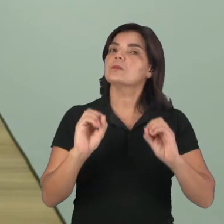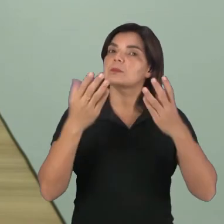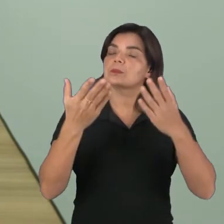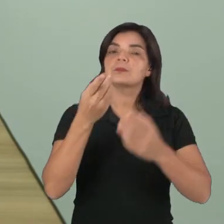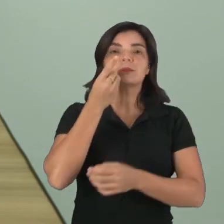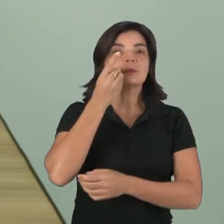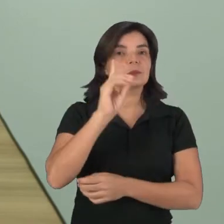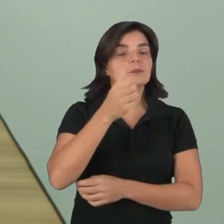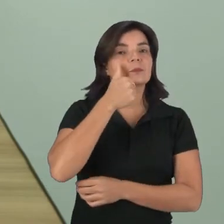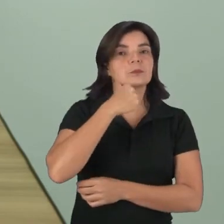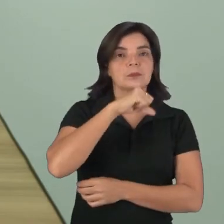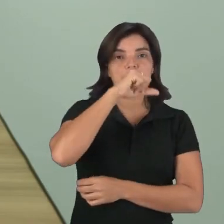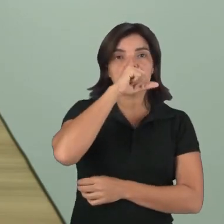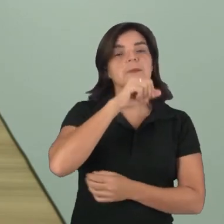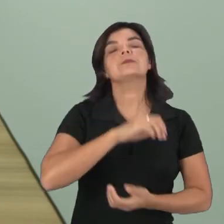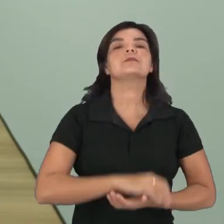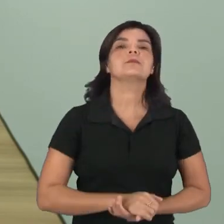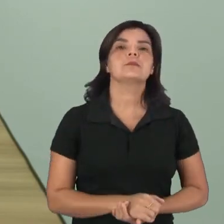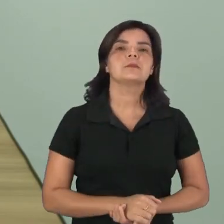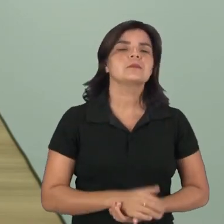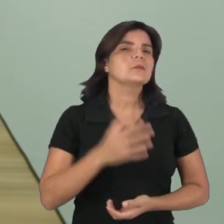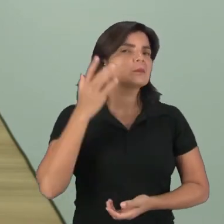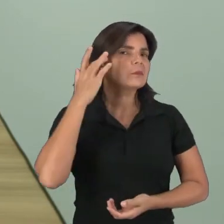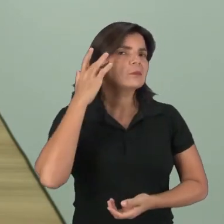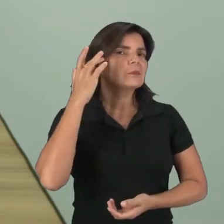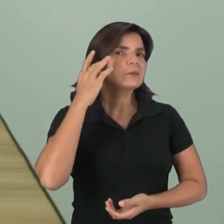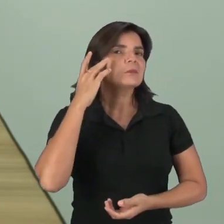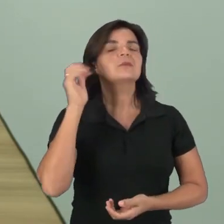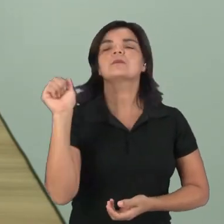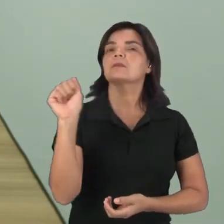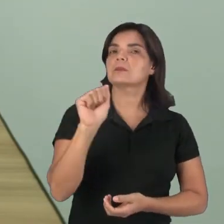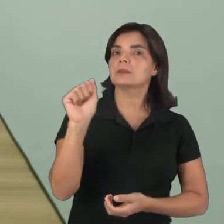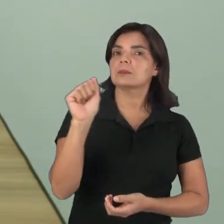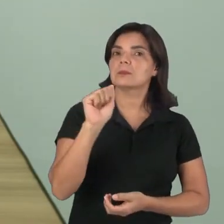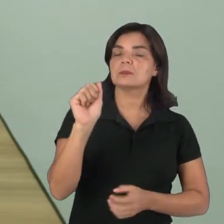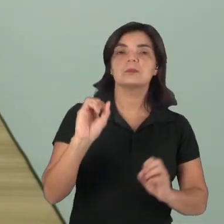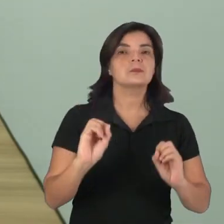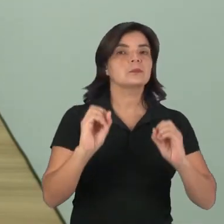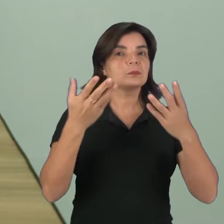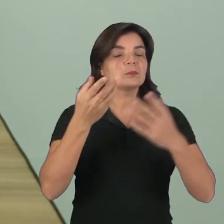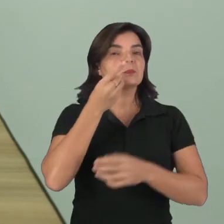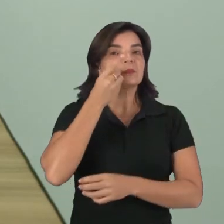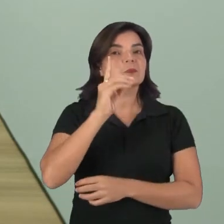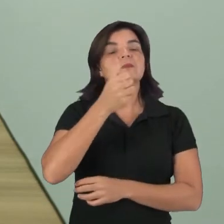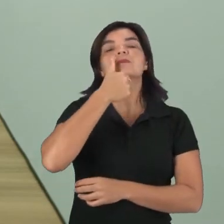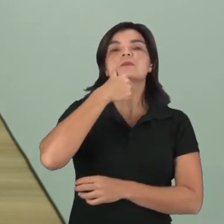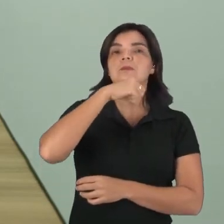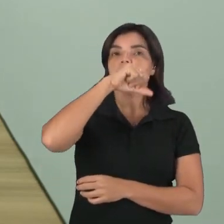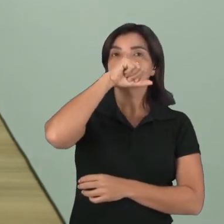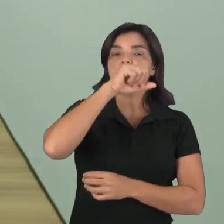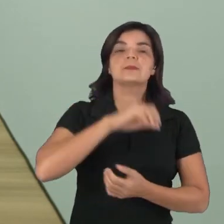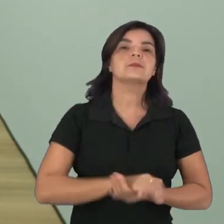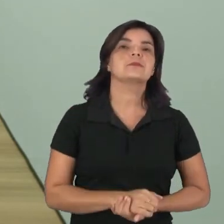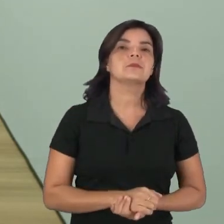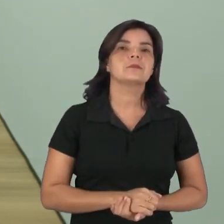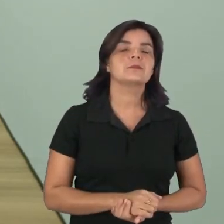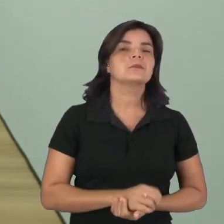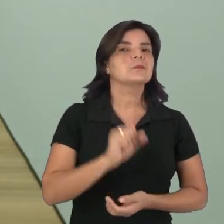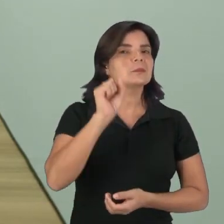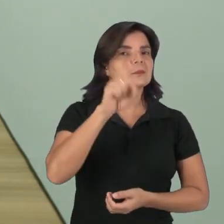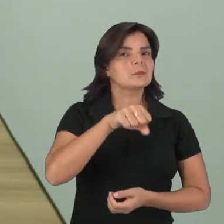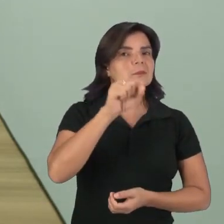comemoramos o Dia das Mães será que é em agosto que nós comemoramos o Dia das Mães